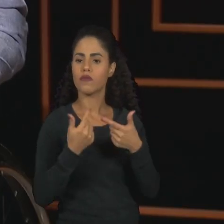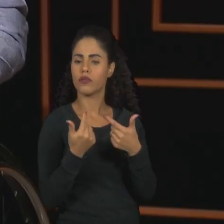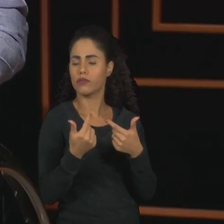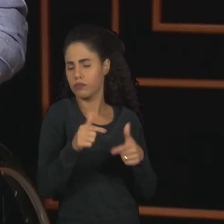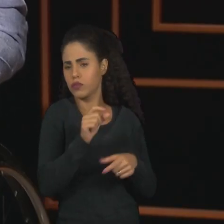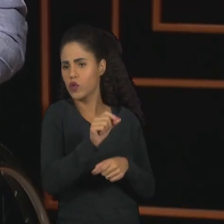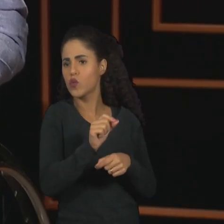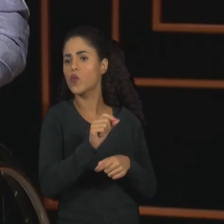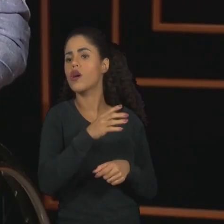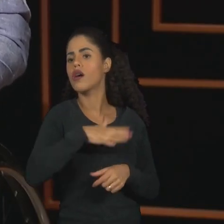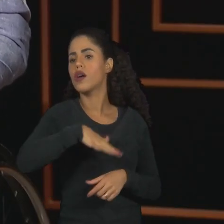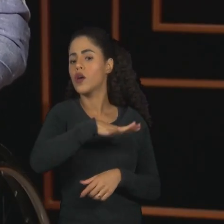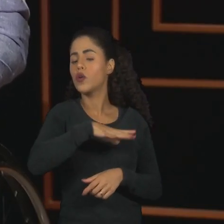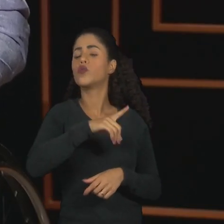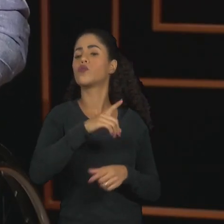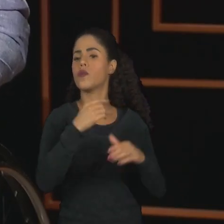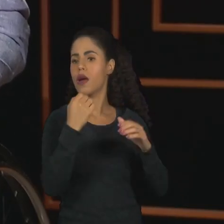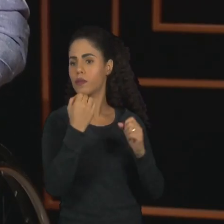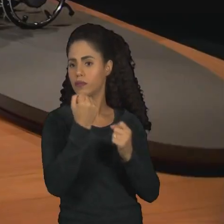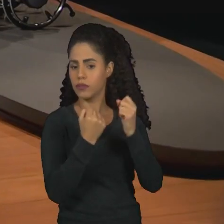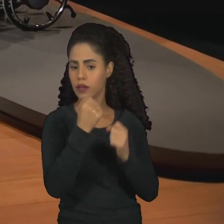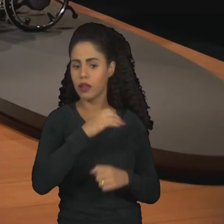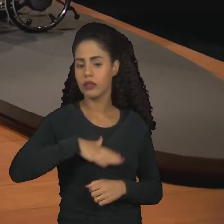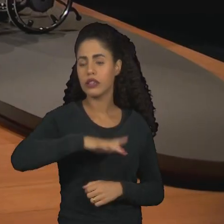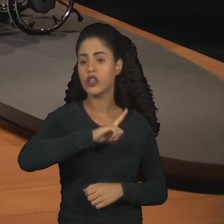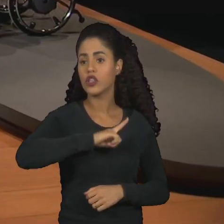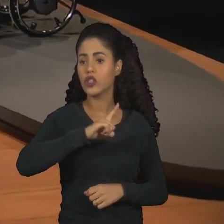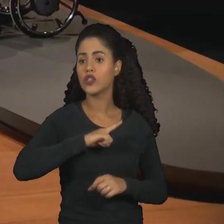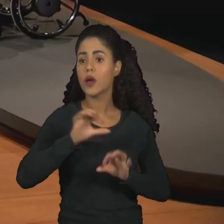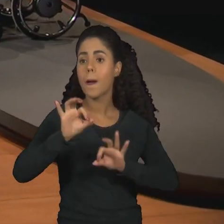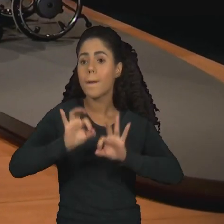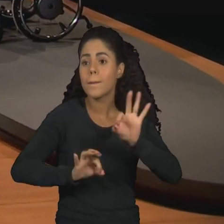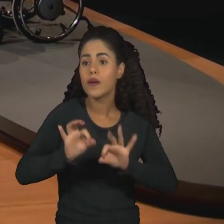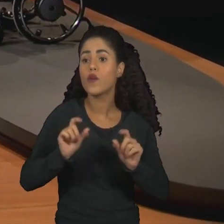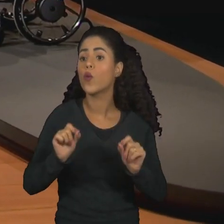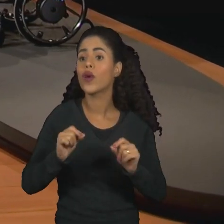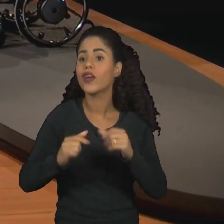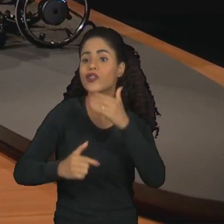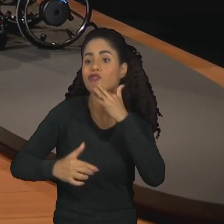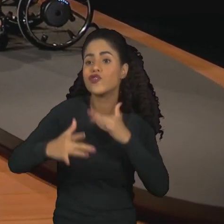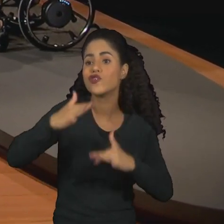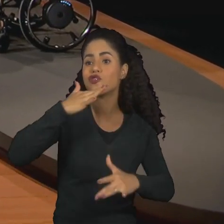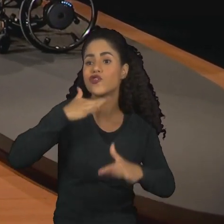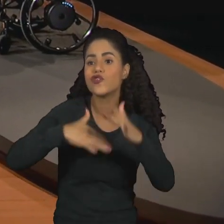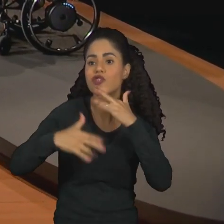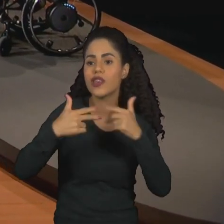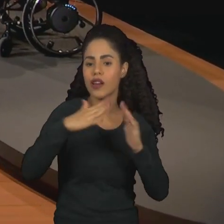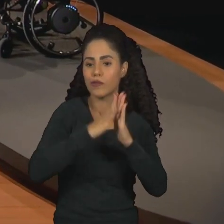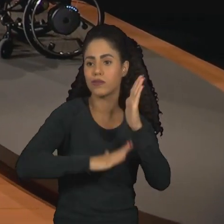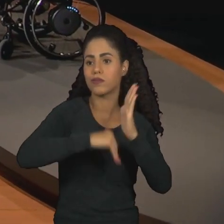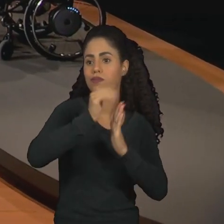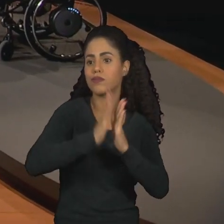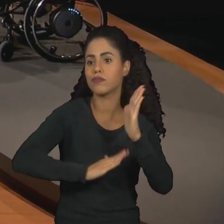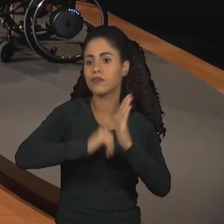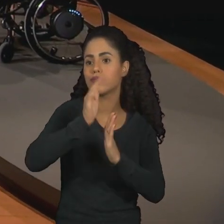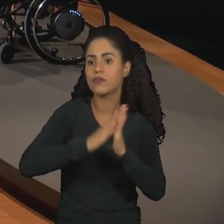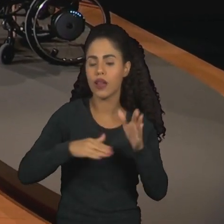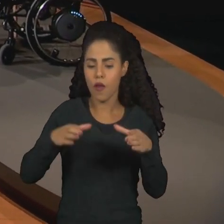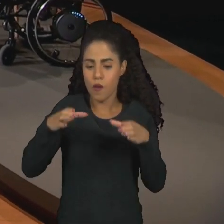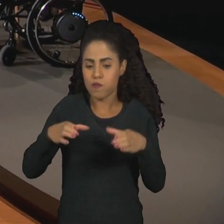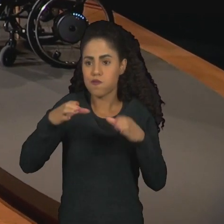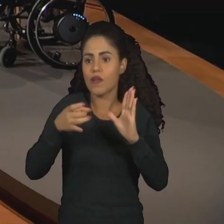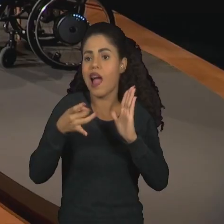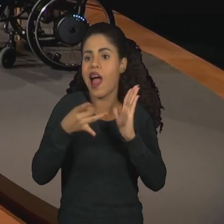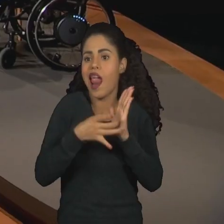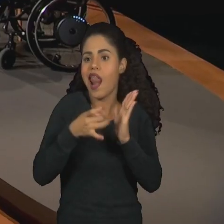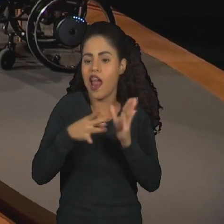Ele trabalhava num setor que preparava as tintas para fazer a impressão na lata de